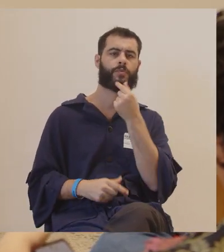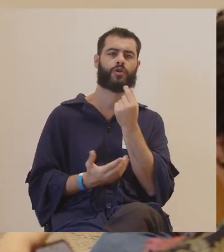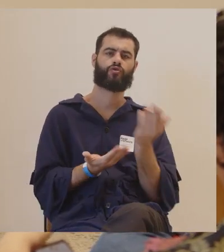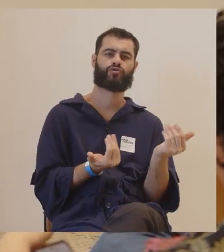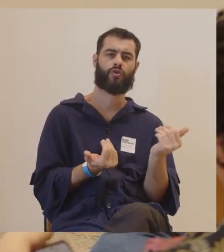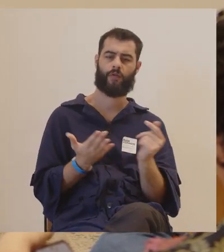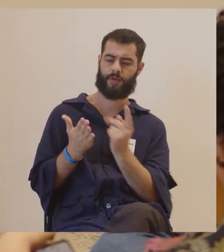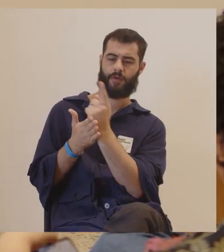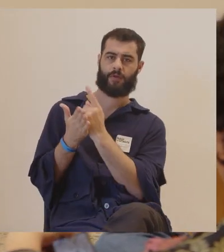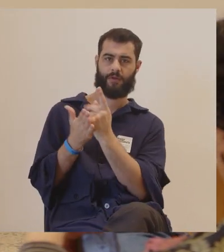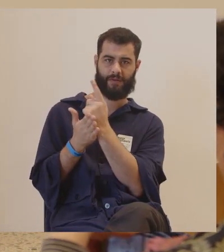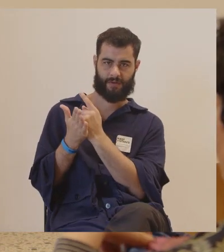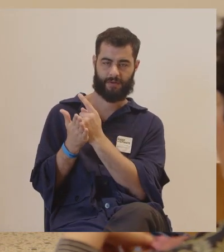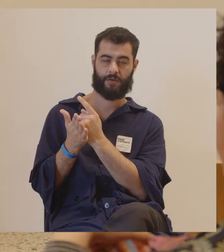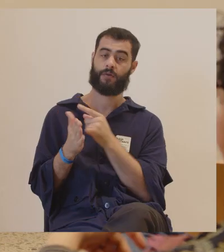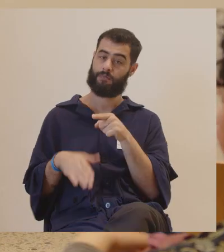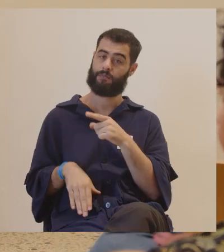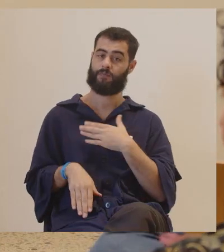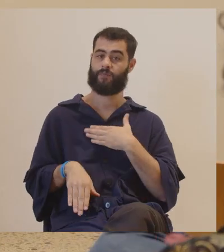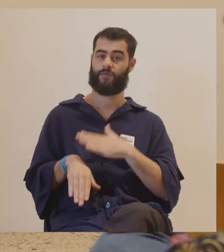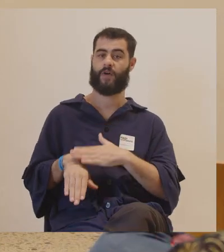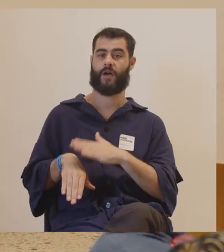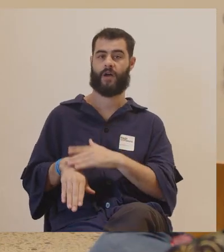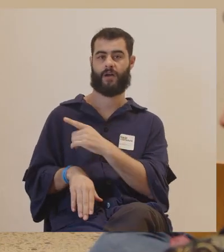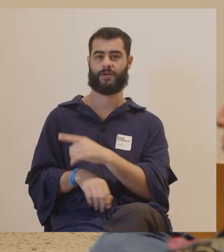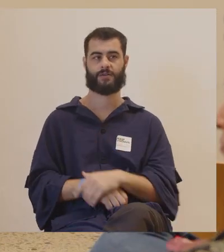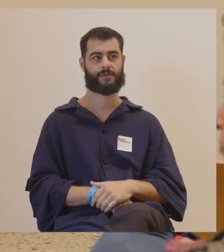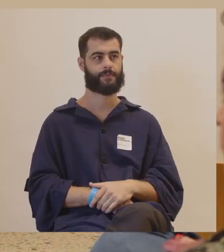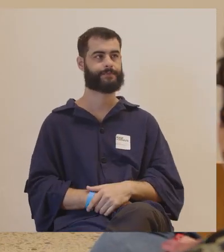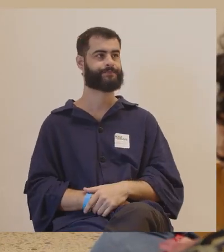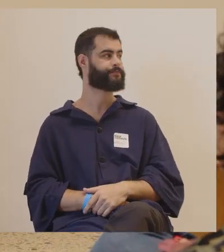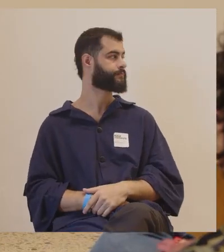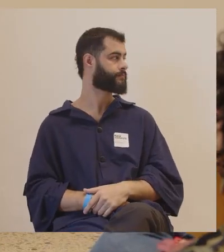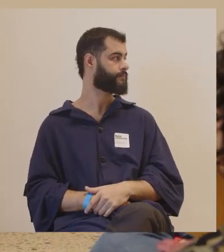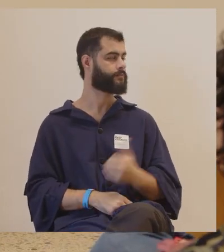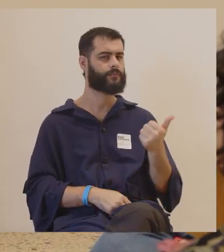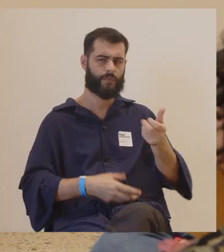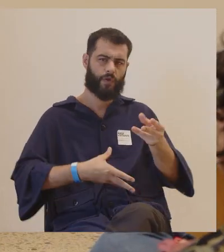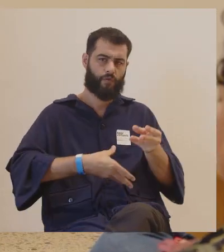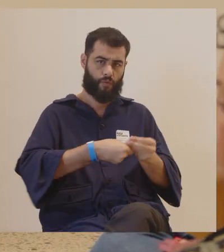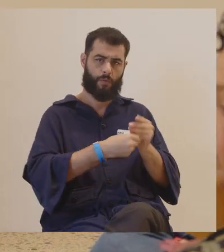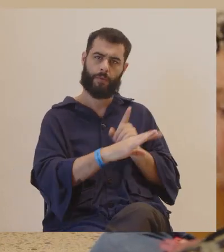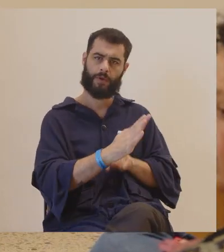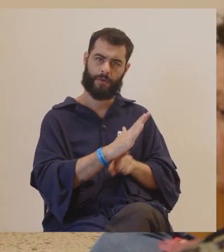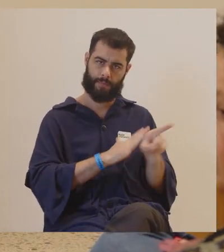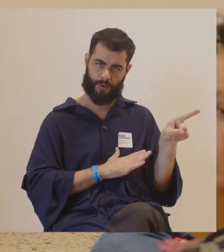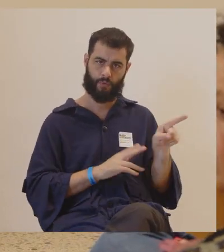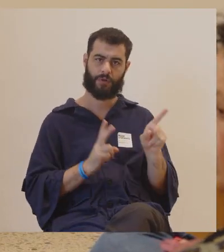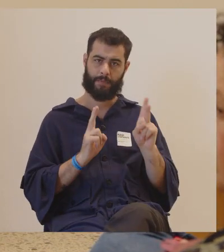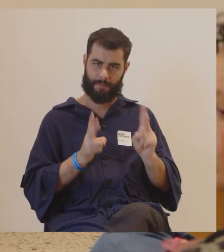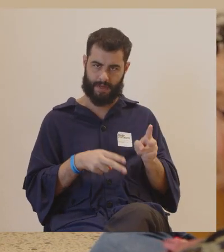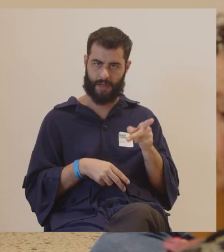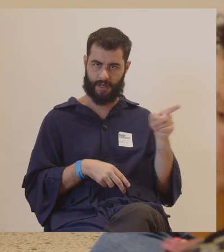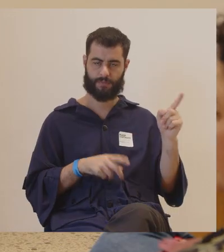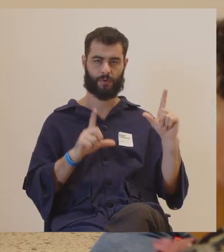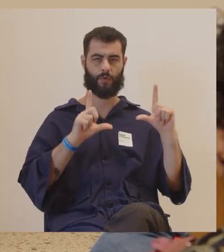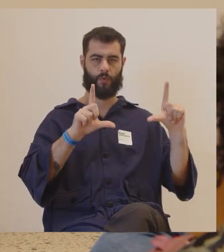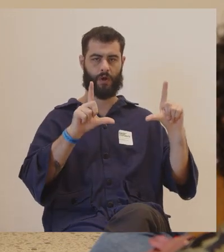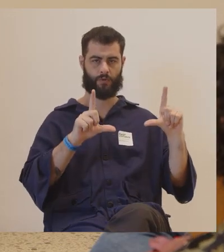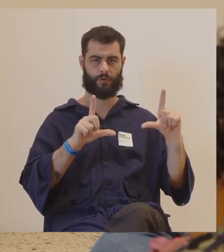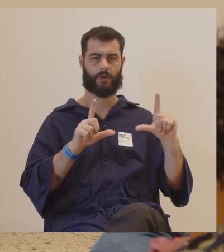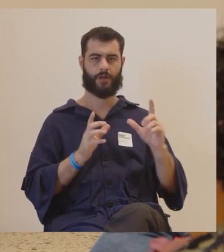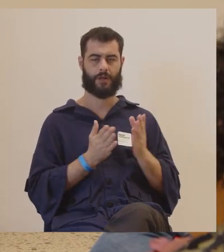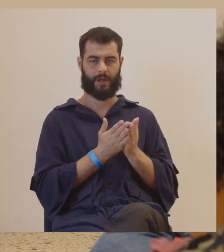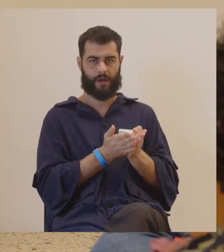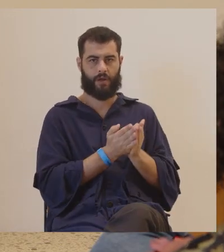né? Acho que é isso. Mas eu queria aproveitar essa pergunta sobre a canoa sobre o Epte, um pouco desses aspectos